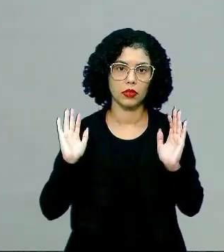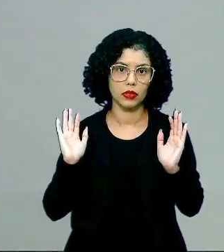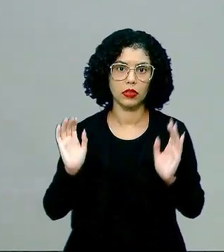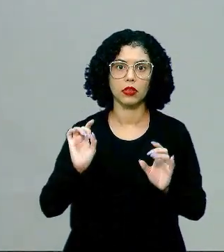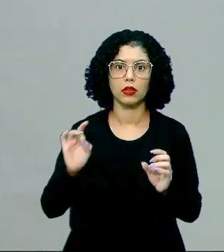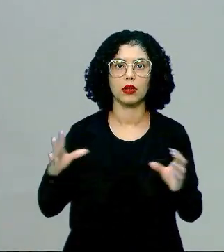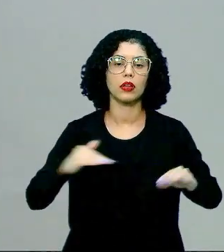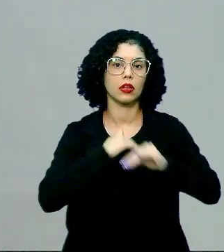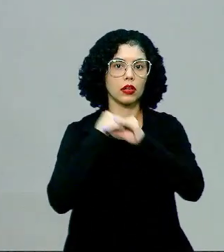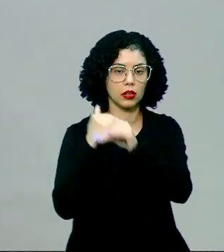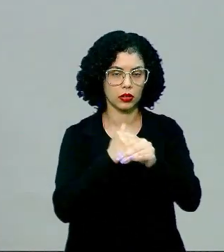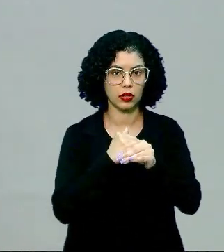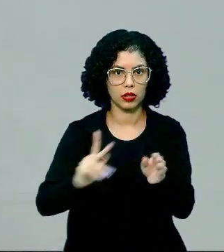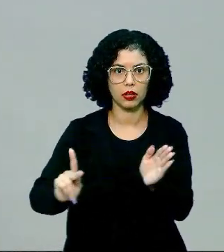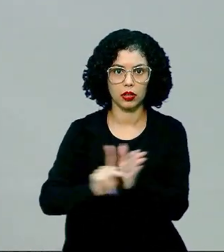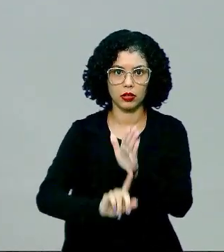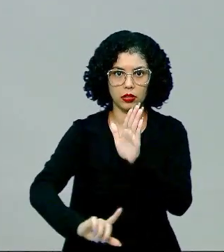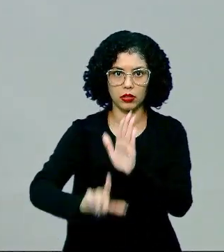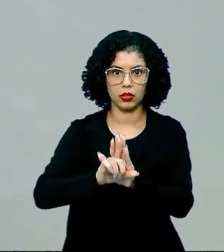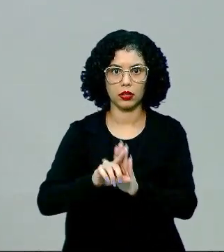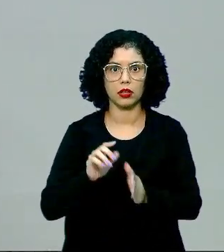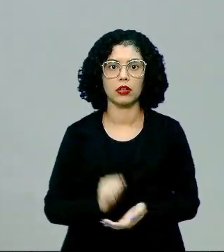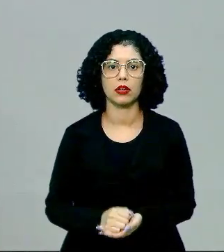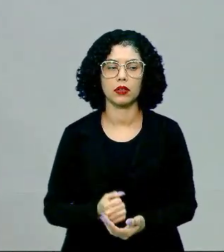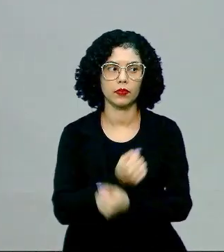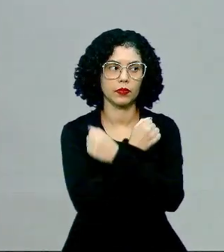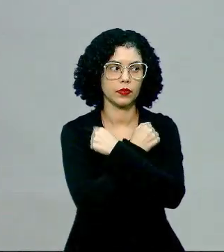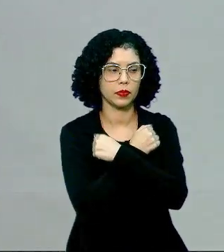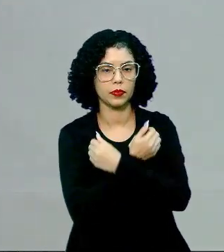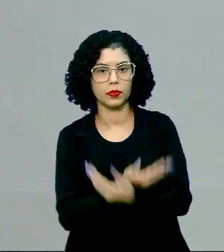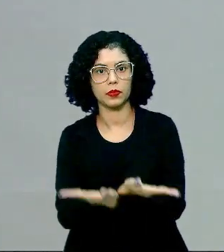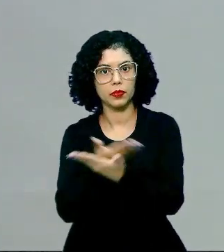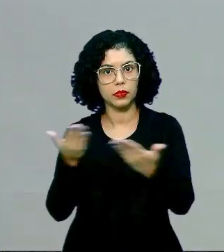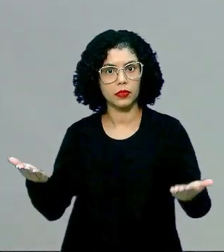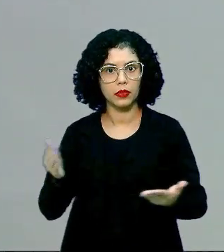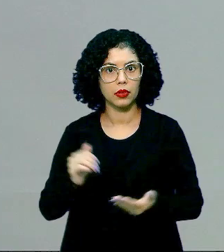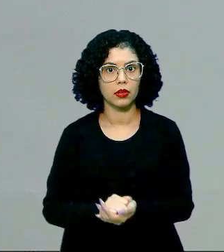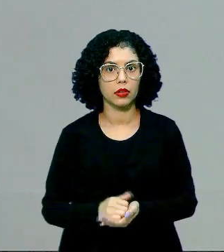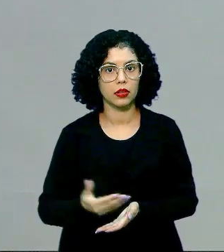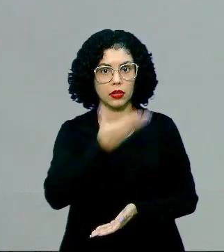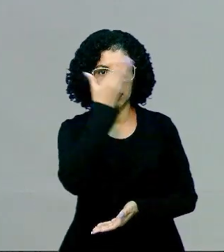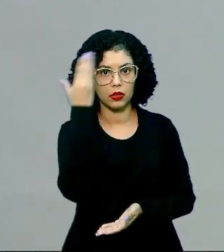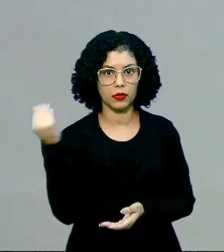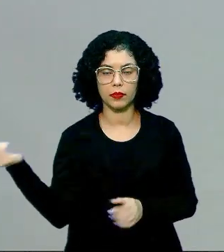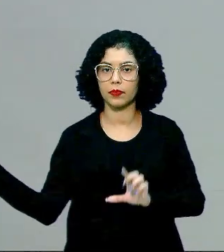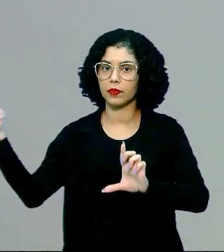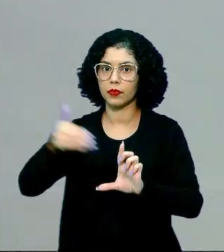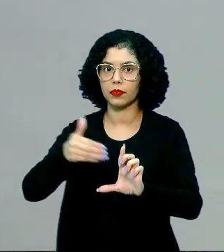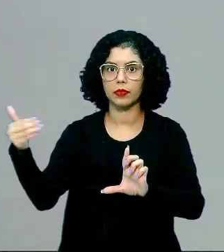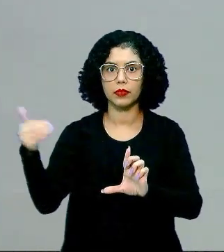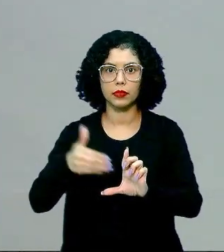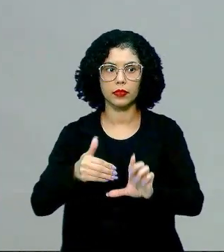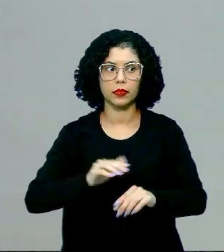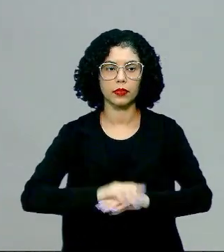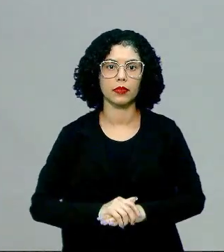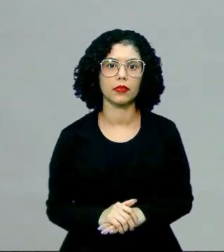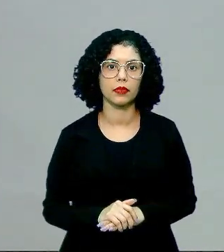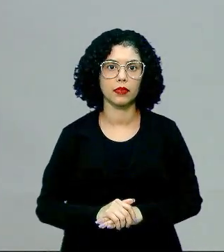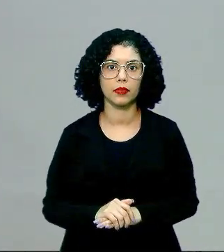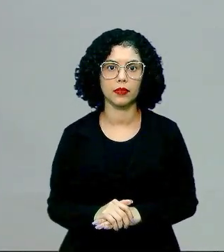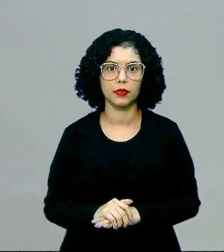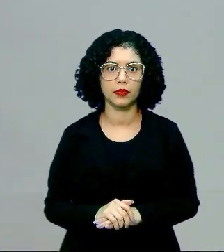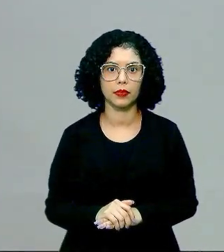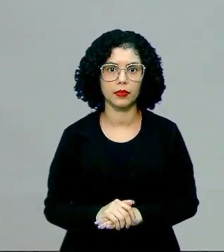sucessivamente. Somos iguais perante a lei. O meu forte abraço a todos vocês e não deixe de acessar a nossa